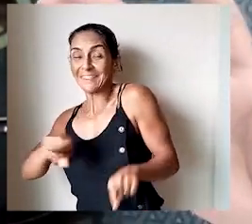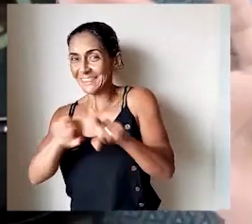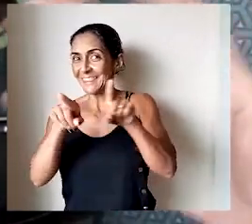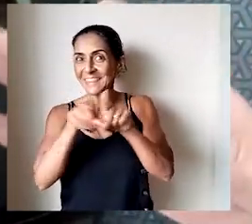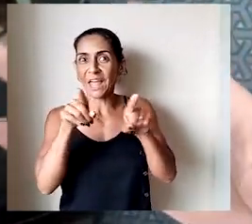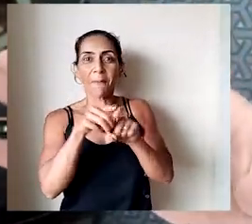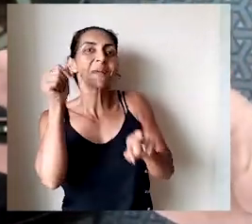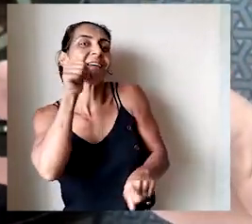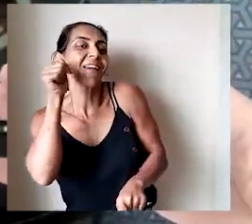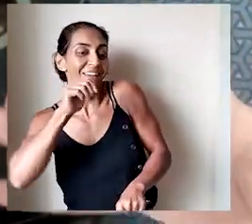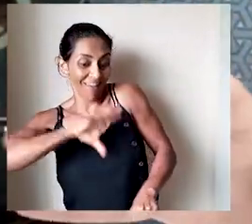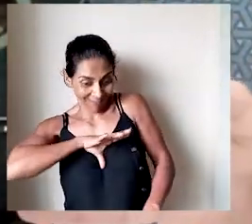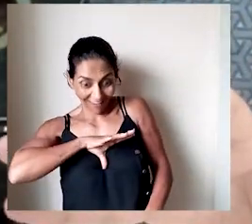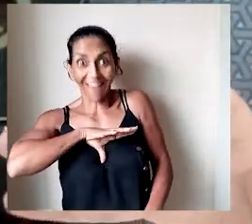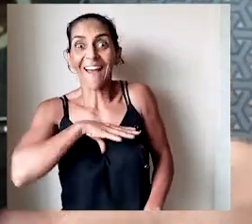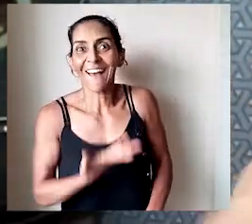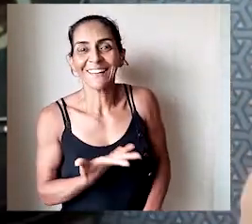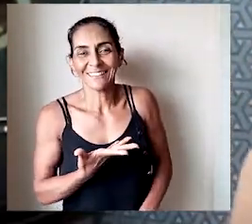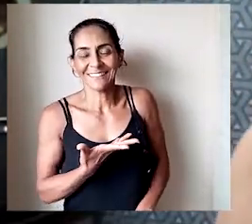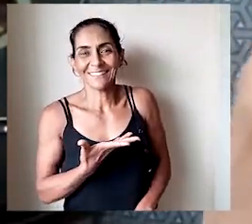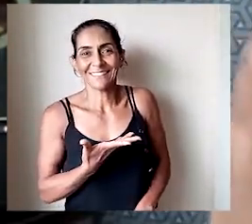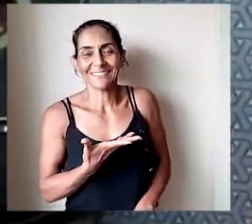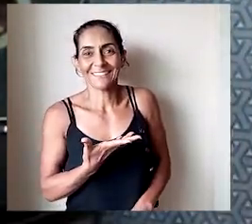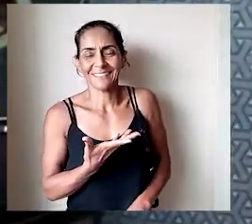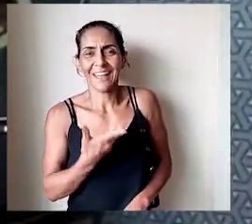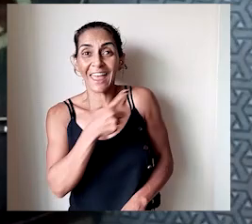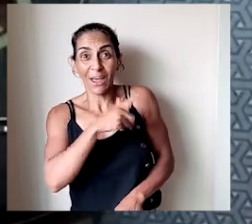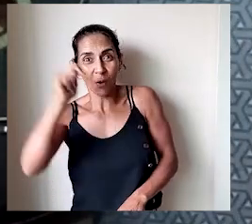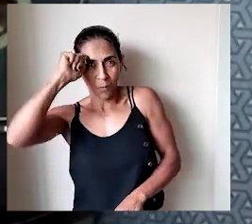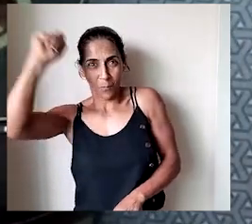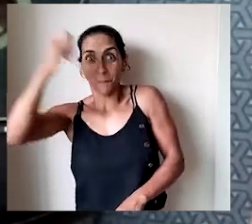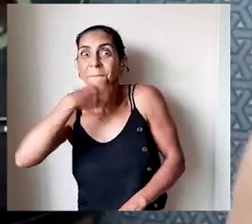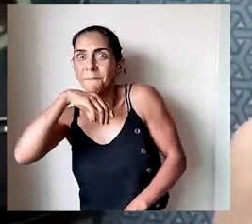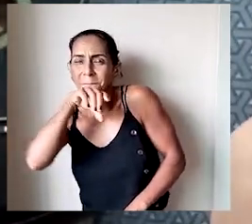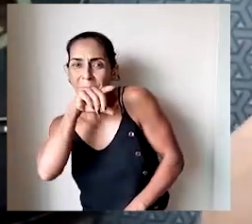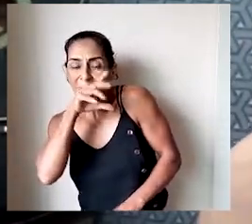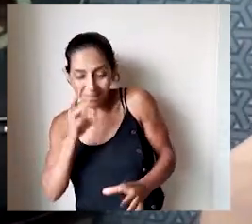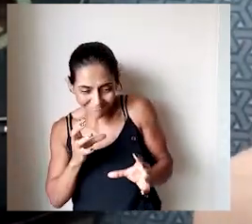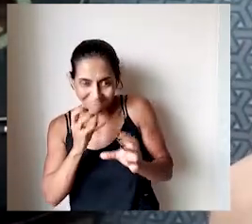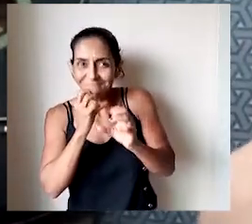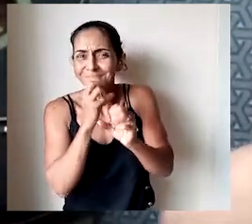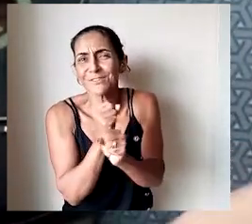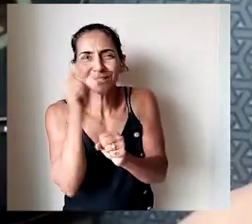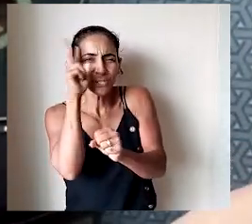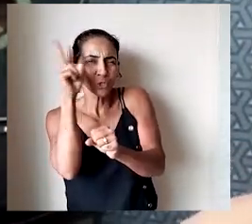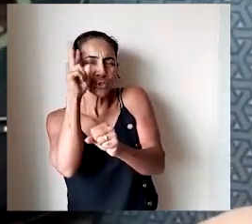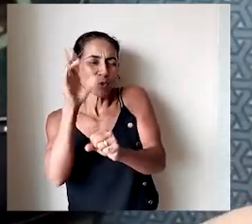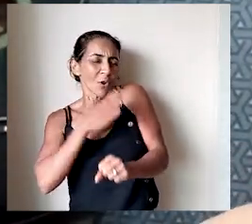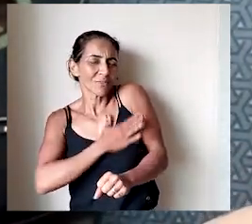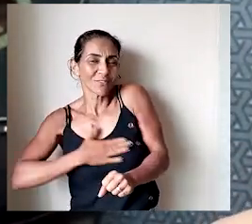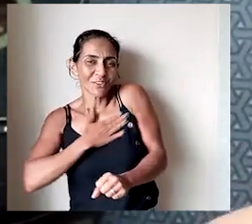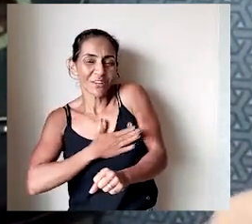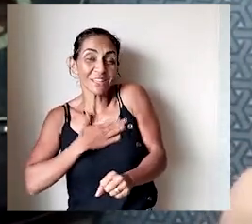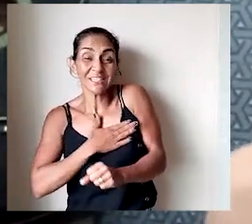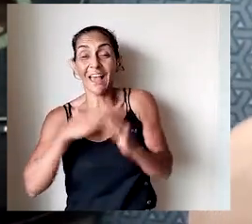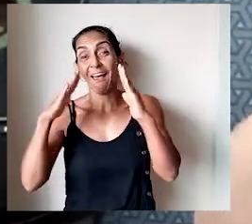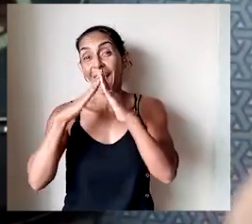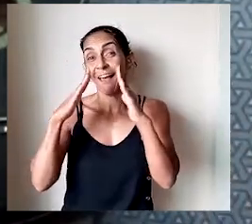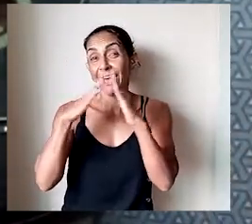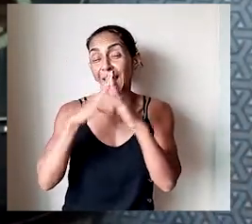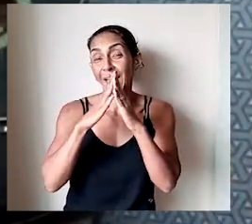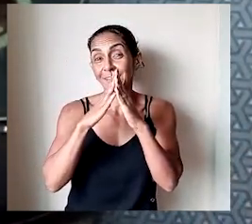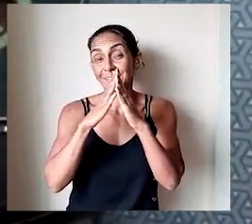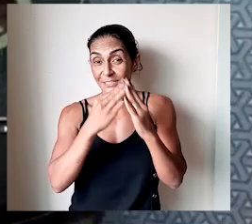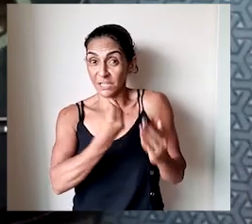garotas corajosas. Então, Neil Gaiman juntou tudo que ela gostava. E ainda por cima, a casa que eles moravam em Londres era uma